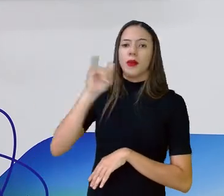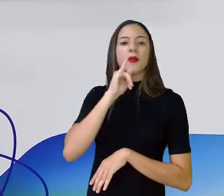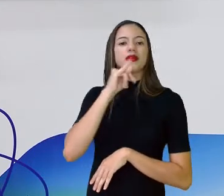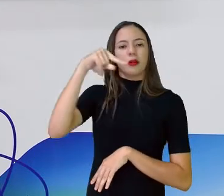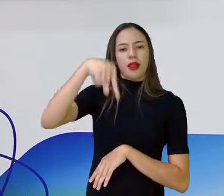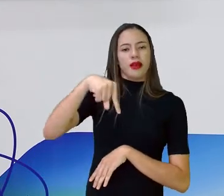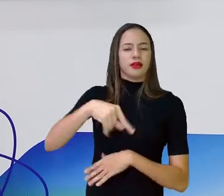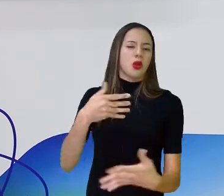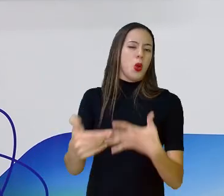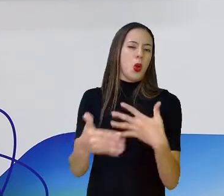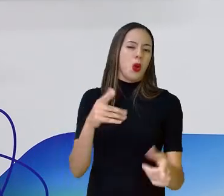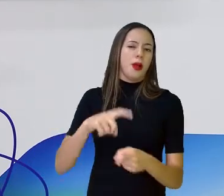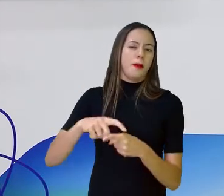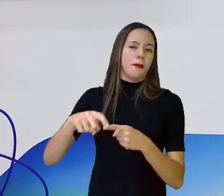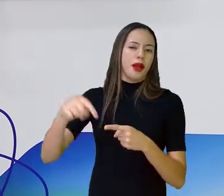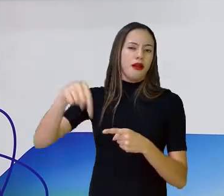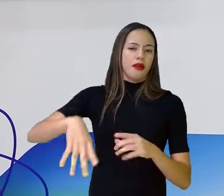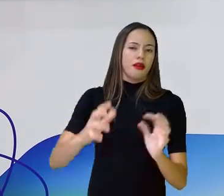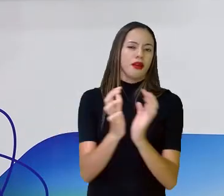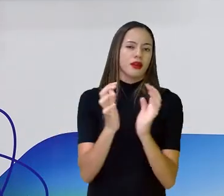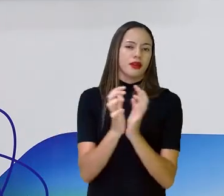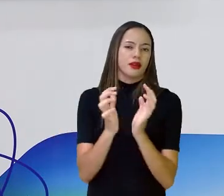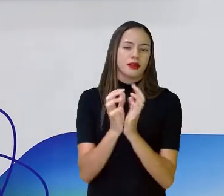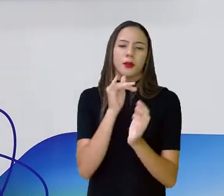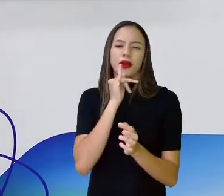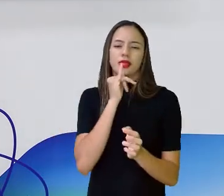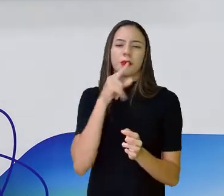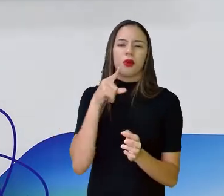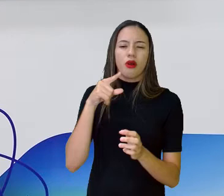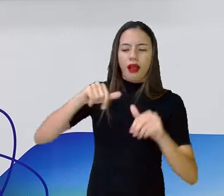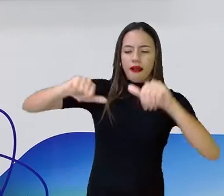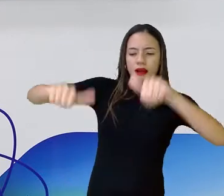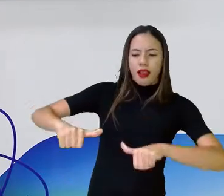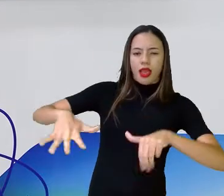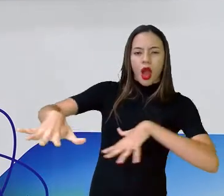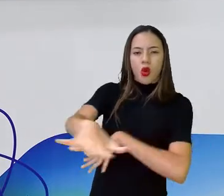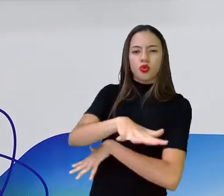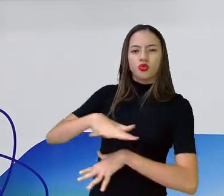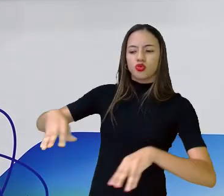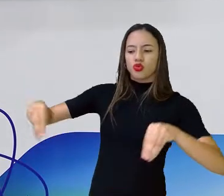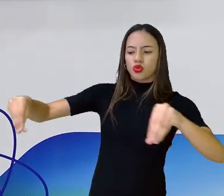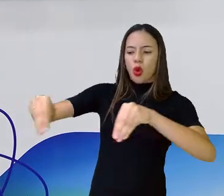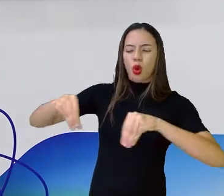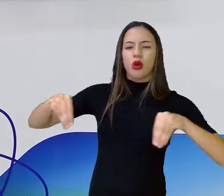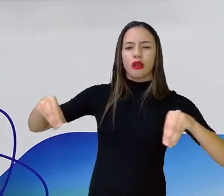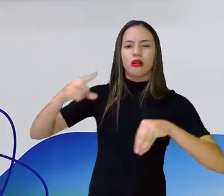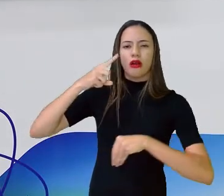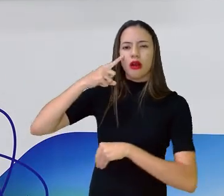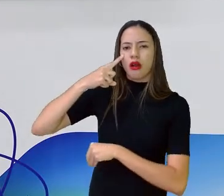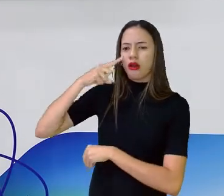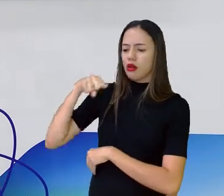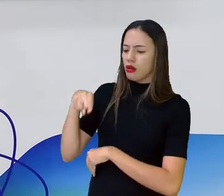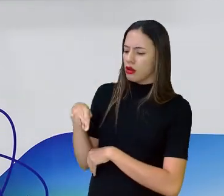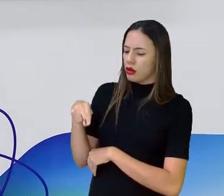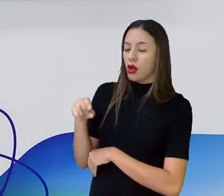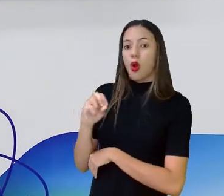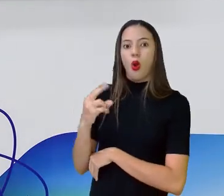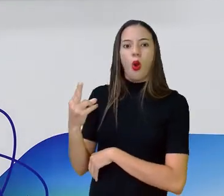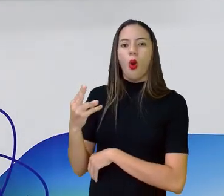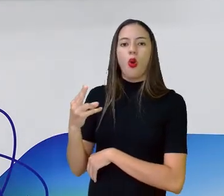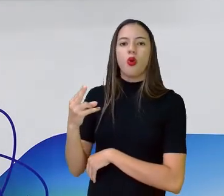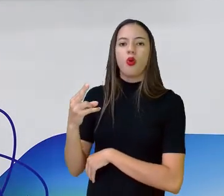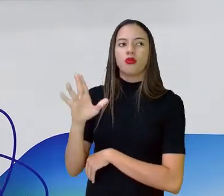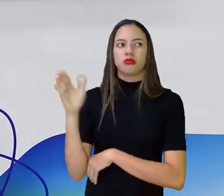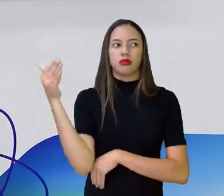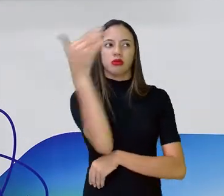bairro, em qualquer bairro aqui da cidade do Recife, e for analisar o solo, e encaminhar aqui para o interior